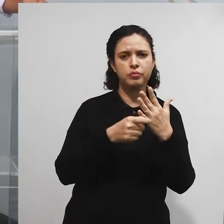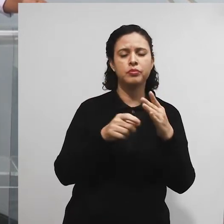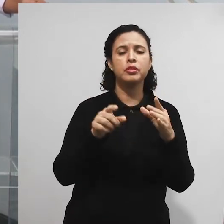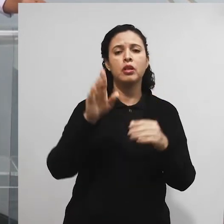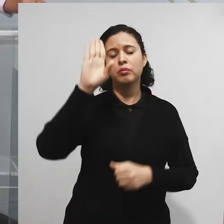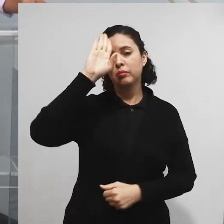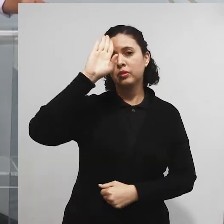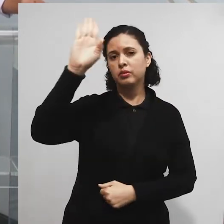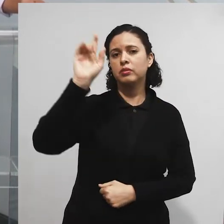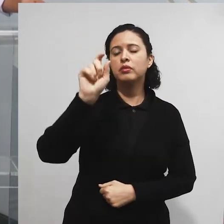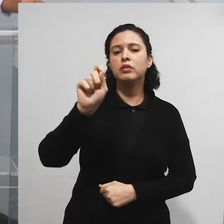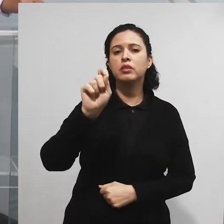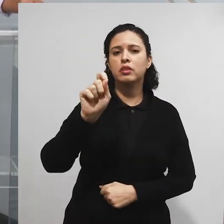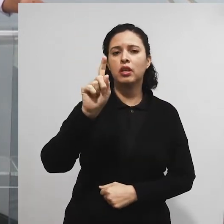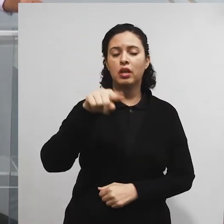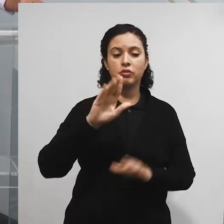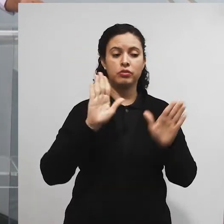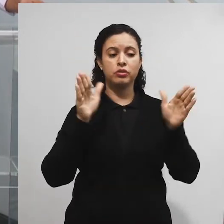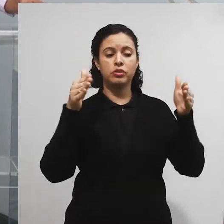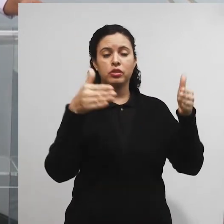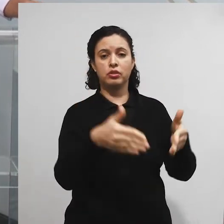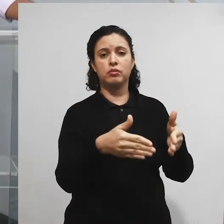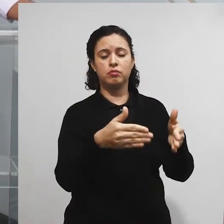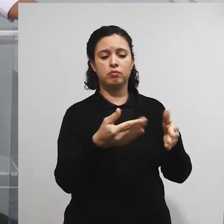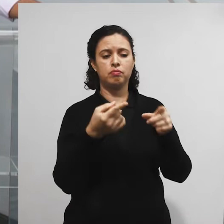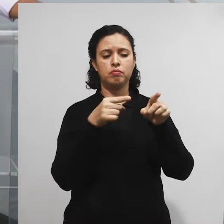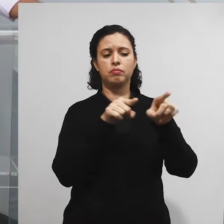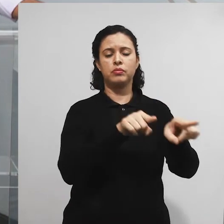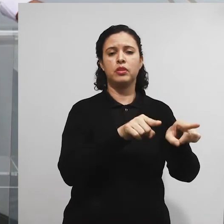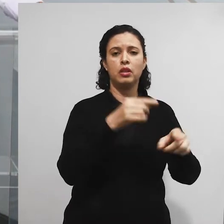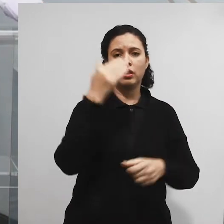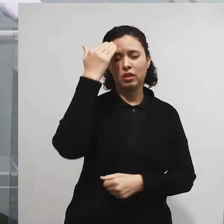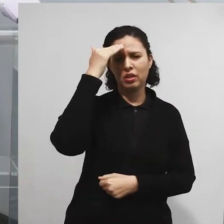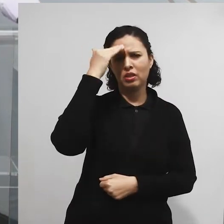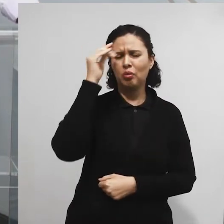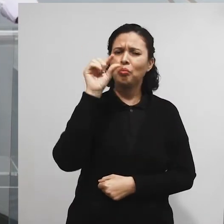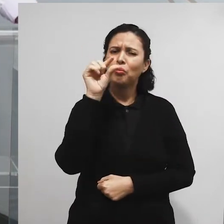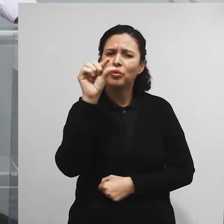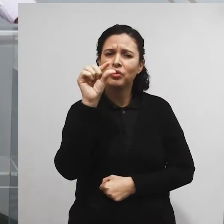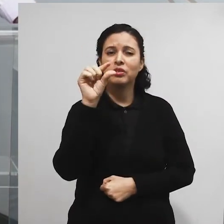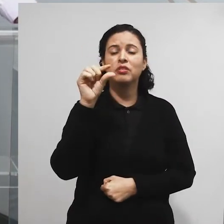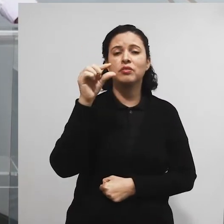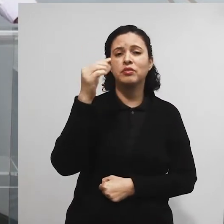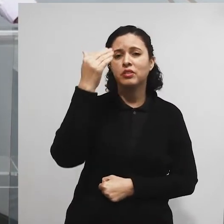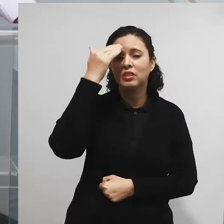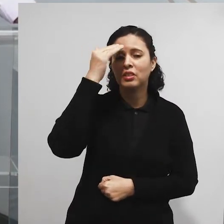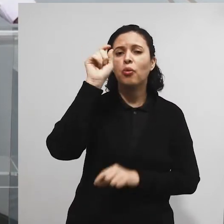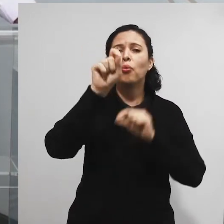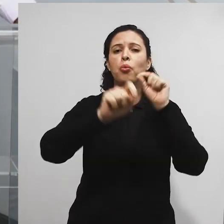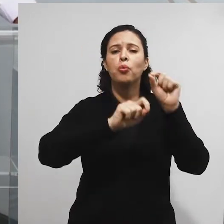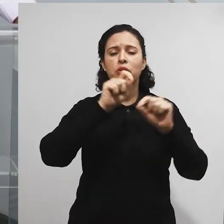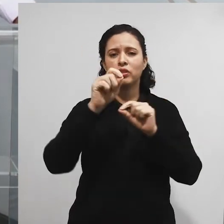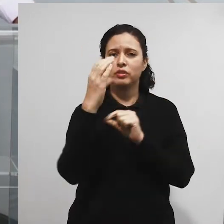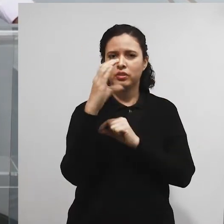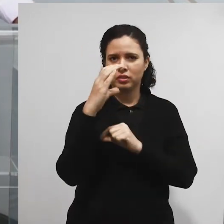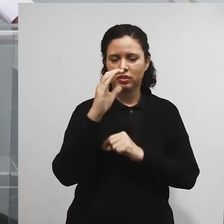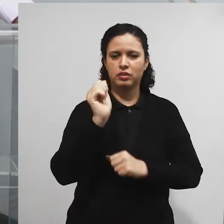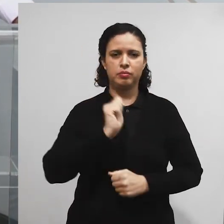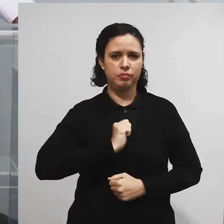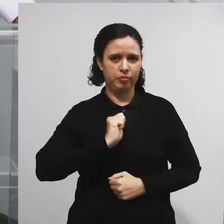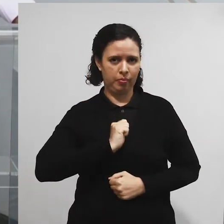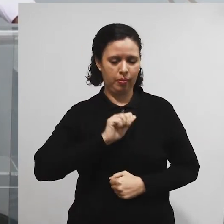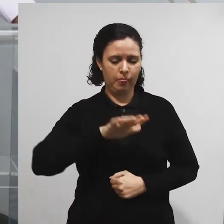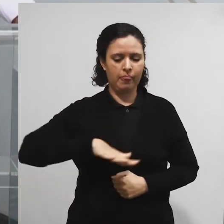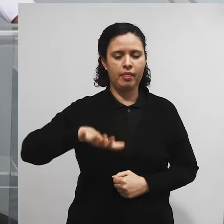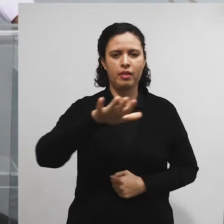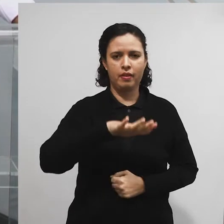centrais e principalmente o nosso direcionamento para que a gente possa entender um pouquinho sobre o que é essa ciência, o que é esse